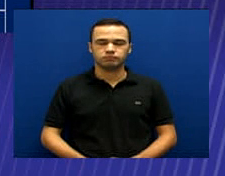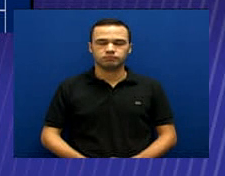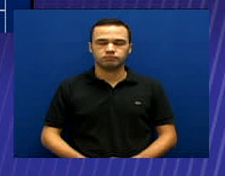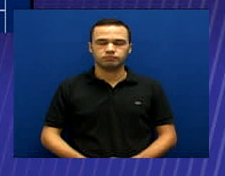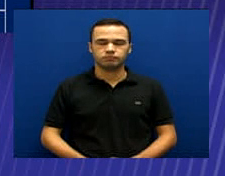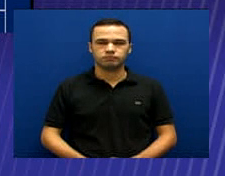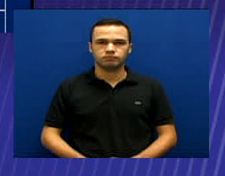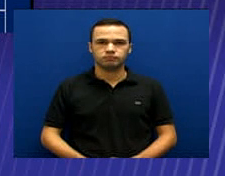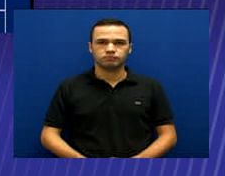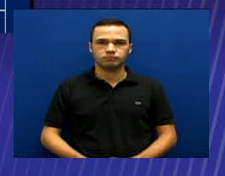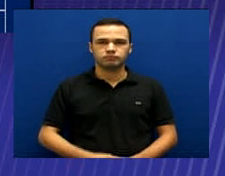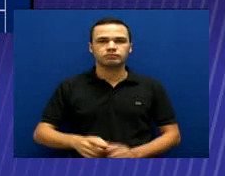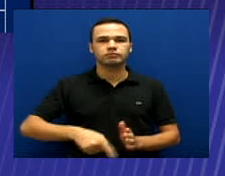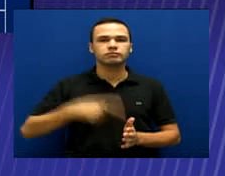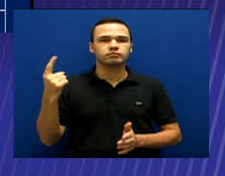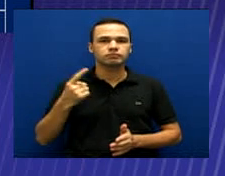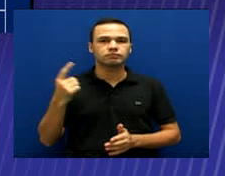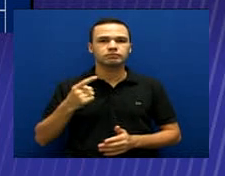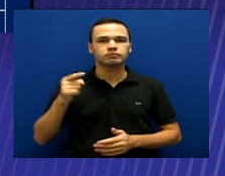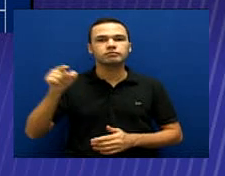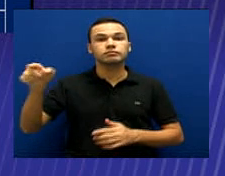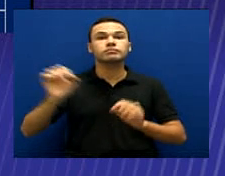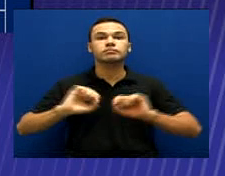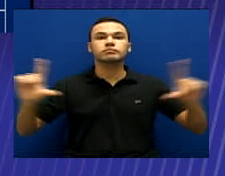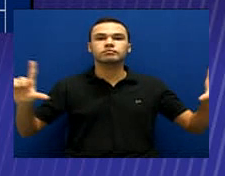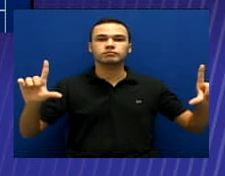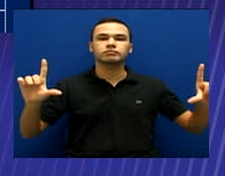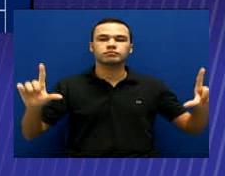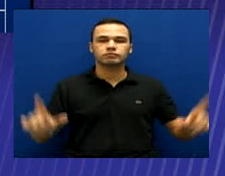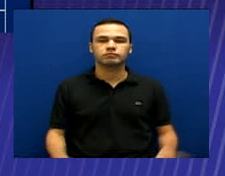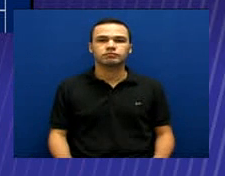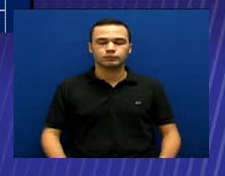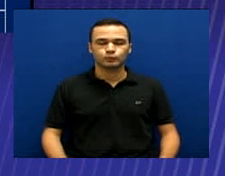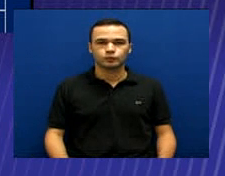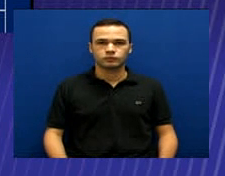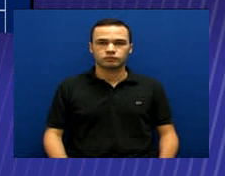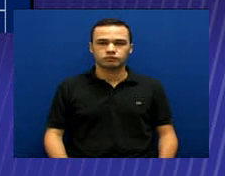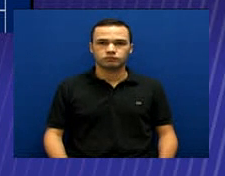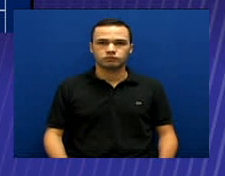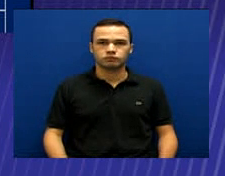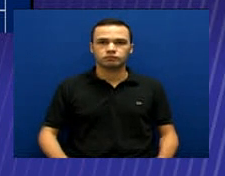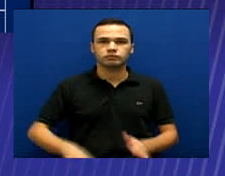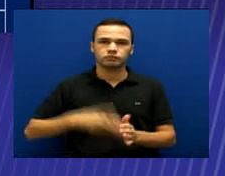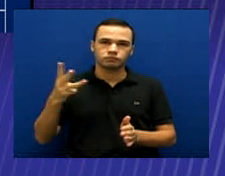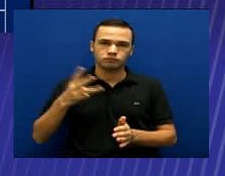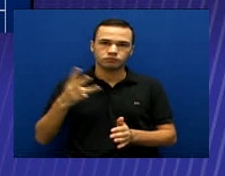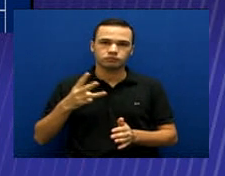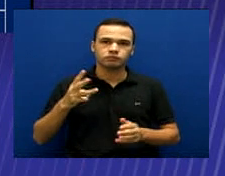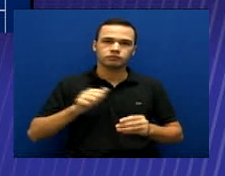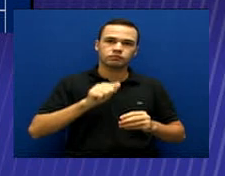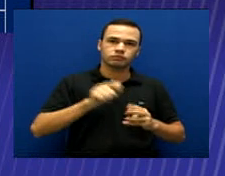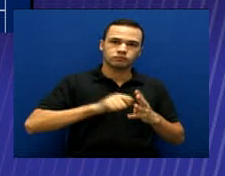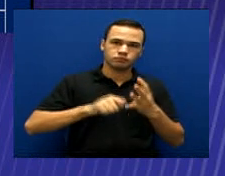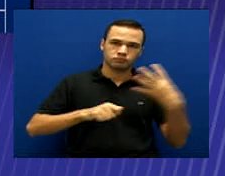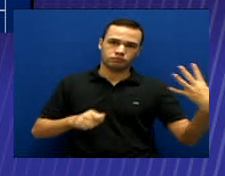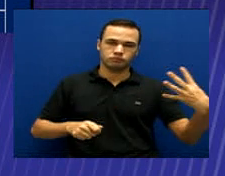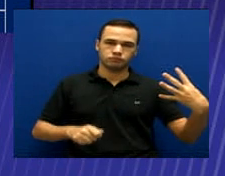é o primeiro o primeiro quadro terceiro quadrimestre